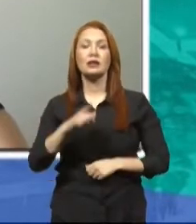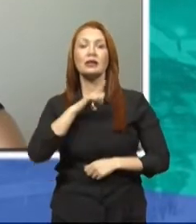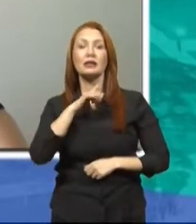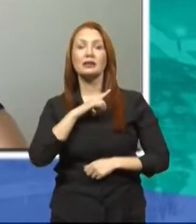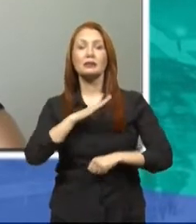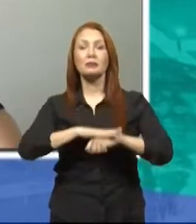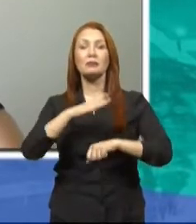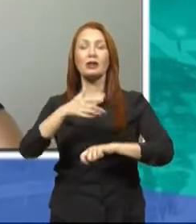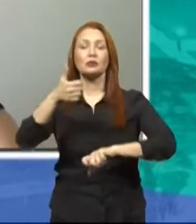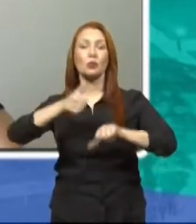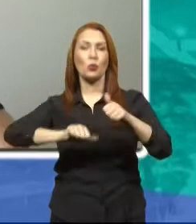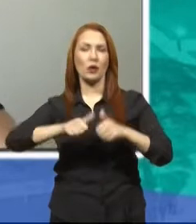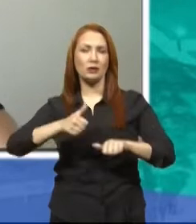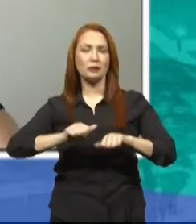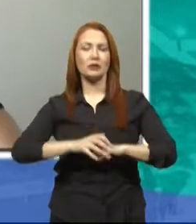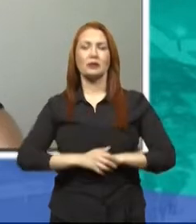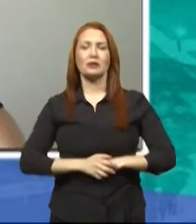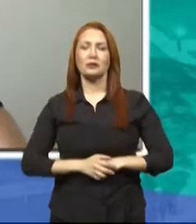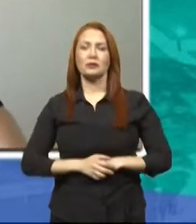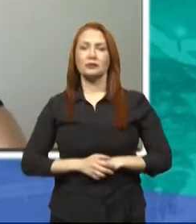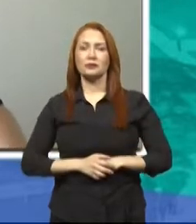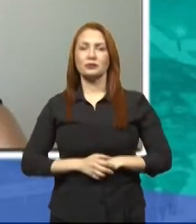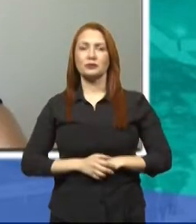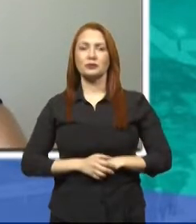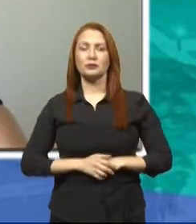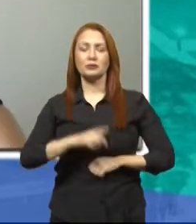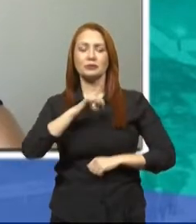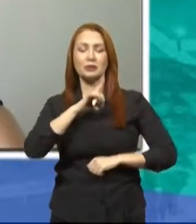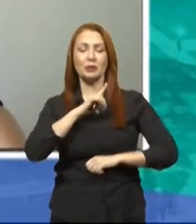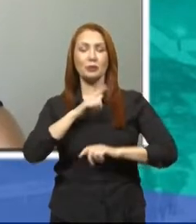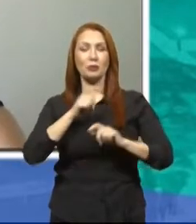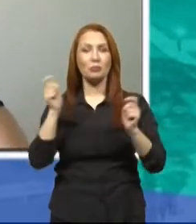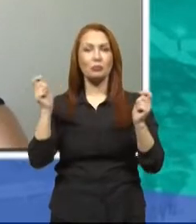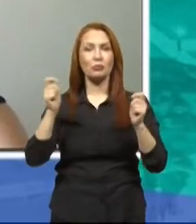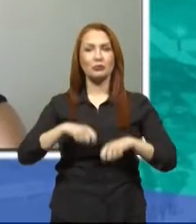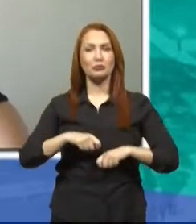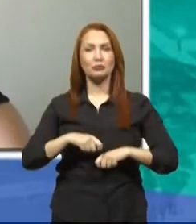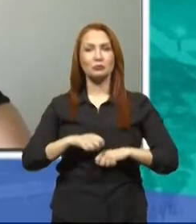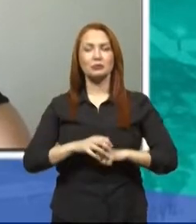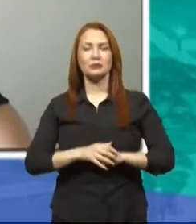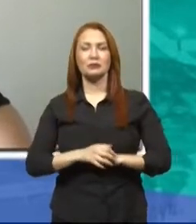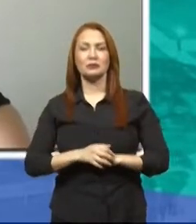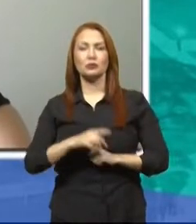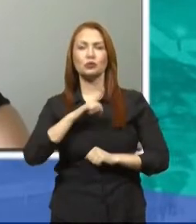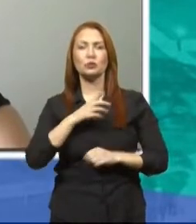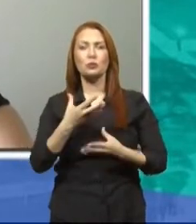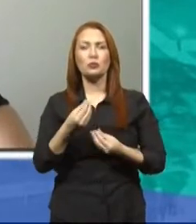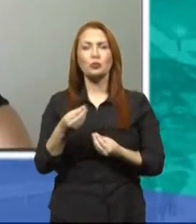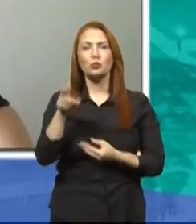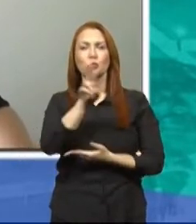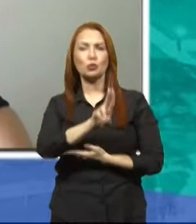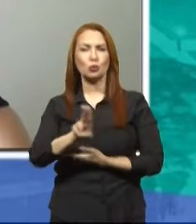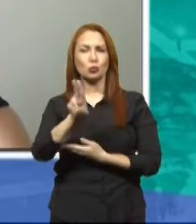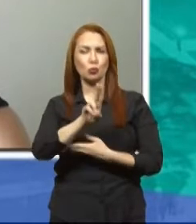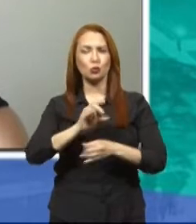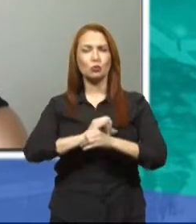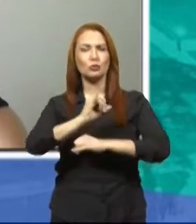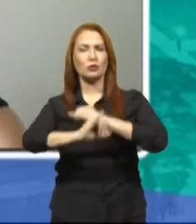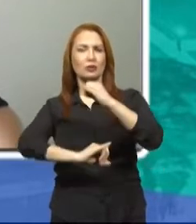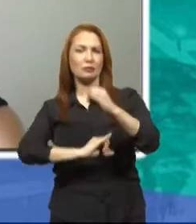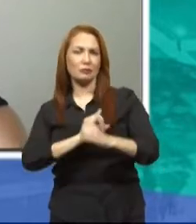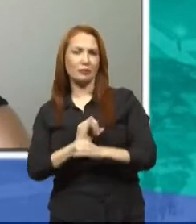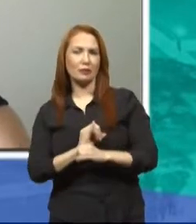cada vez maior em função dessa possibilidade de grande tráfego de dados, não é mesmo? E